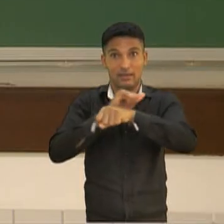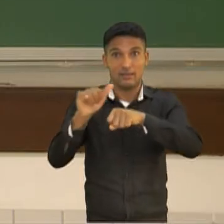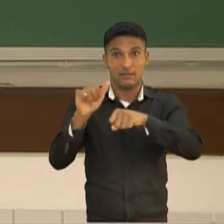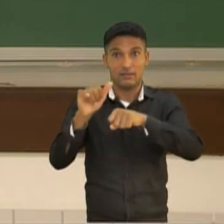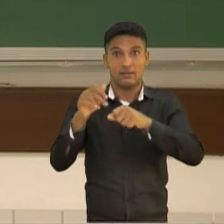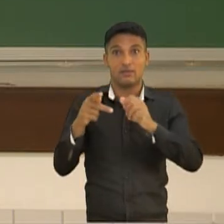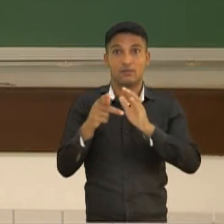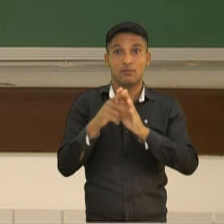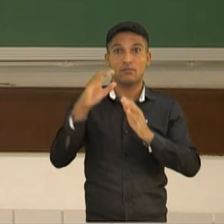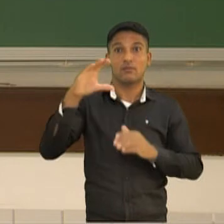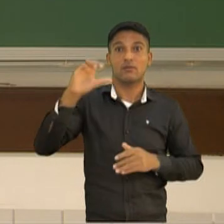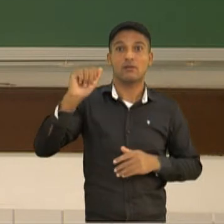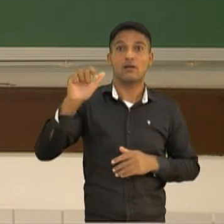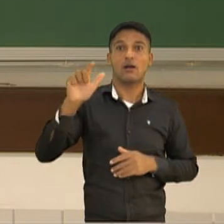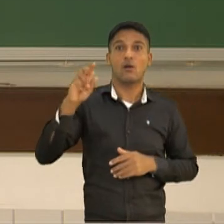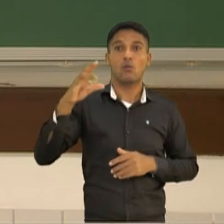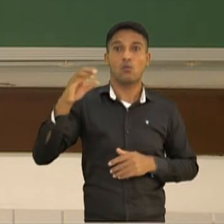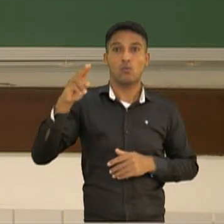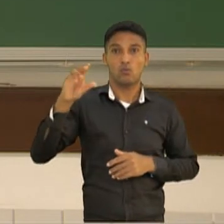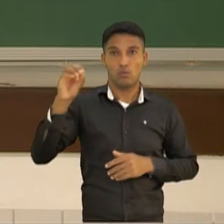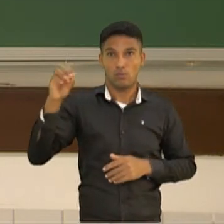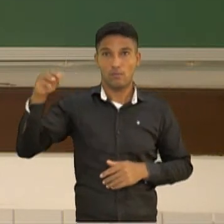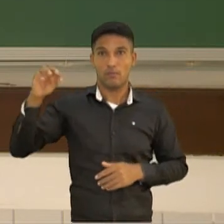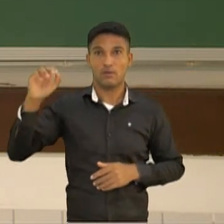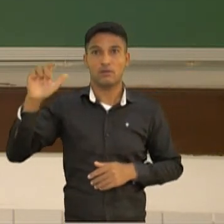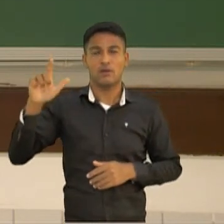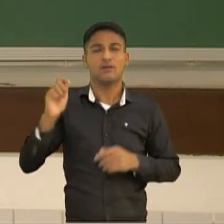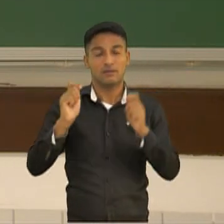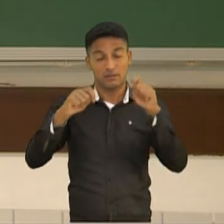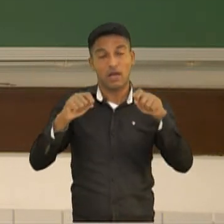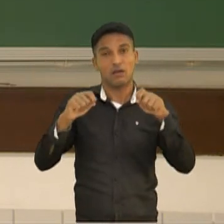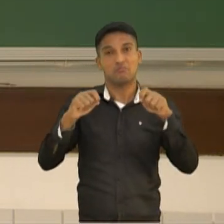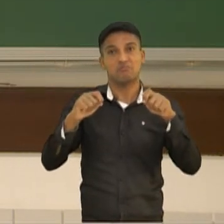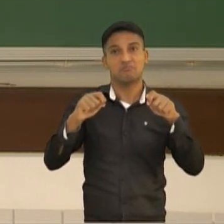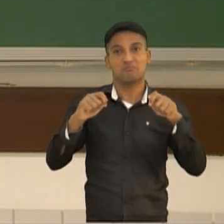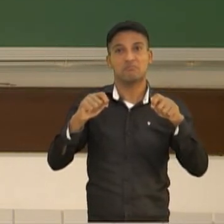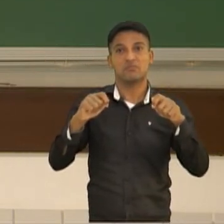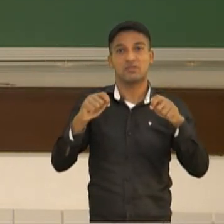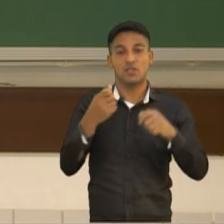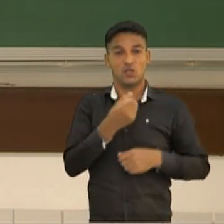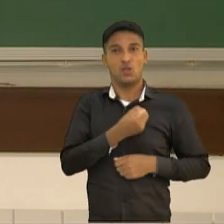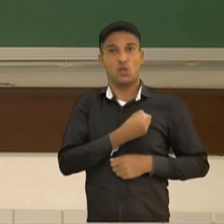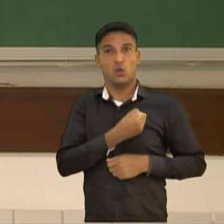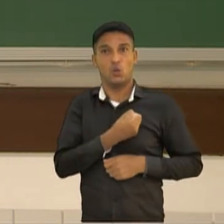mental, eu posso brincar com os números,